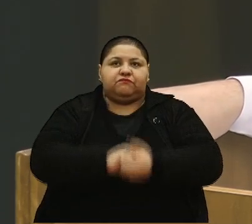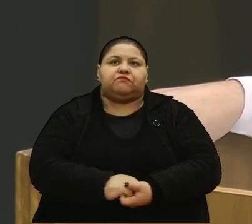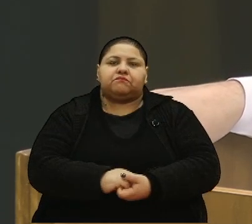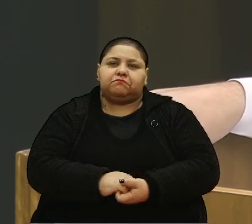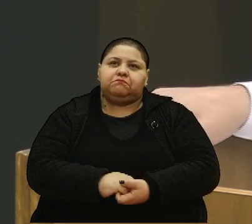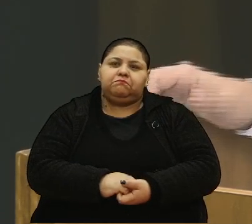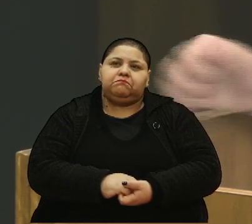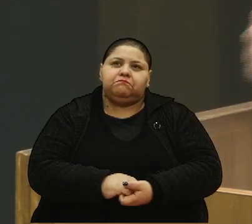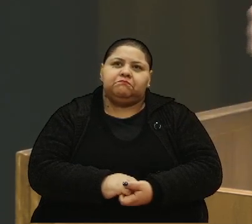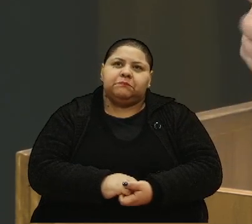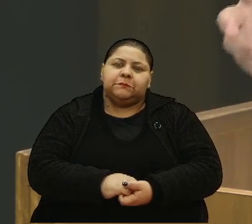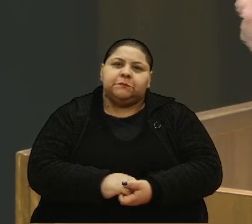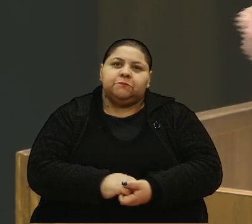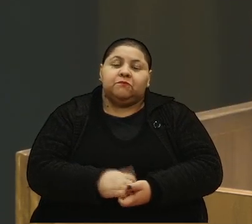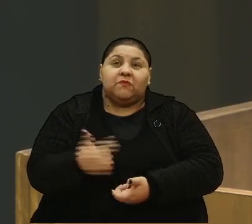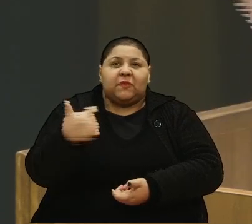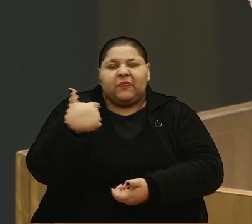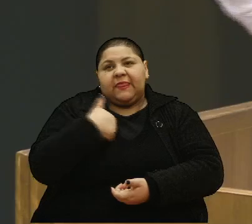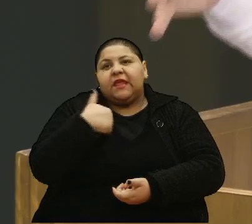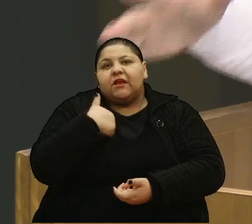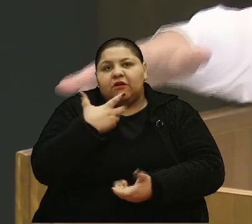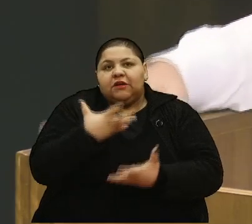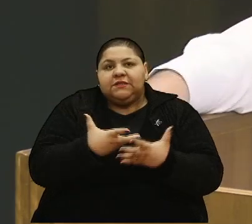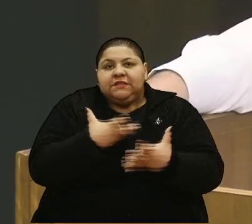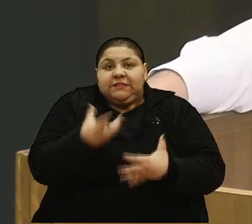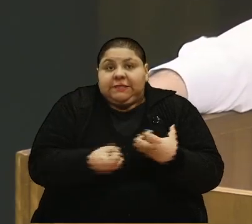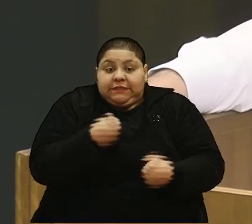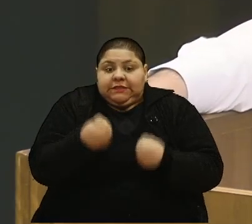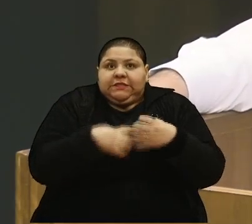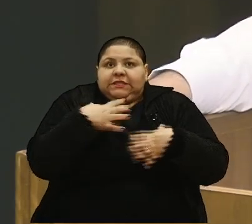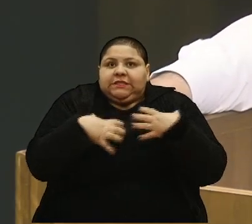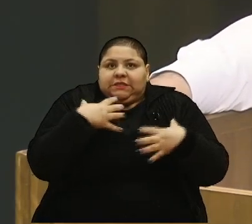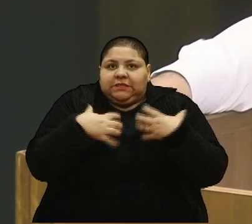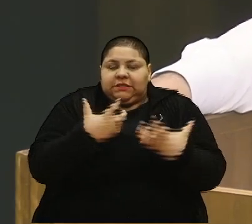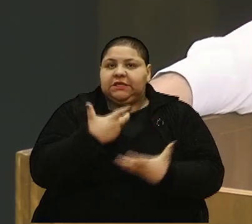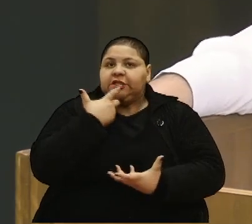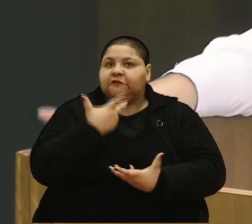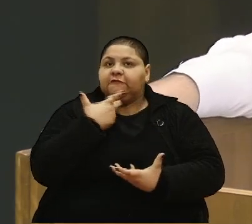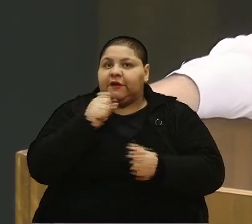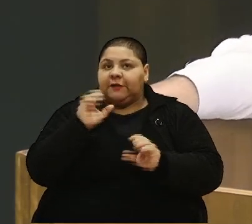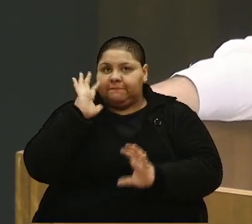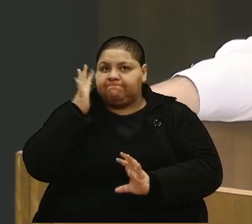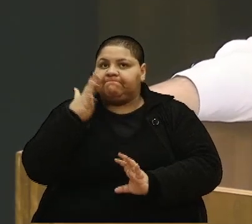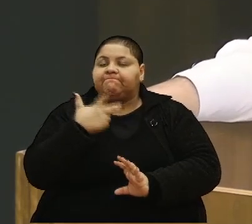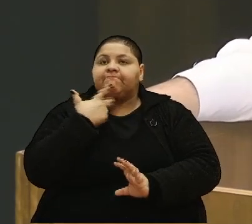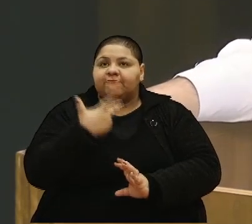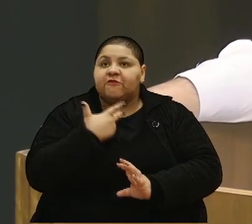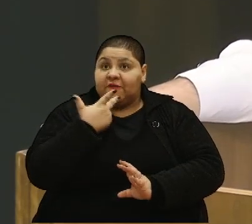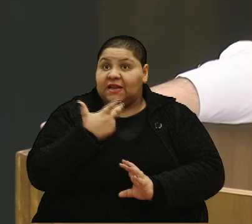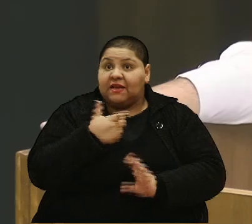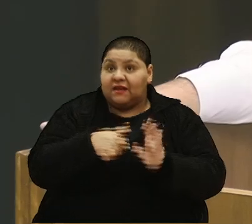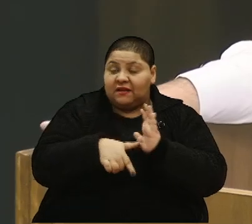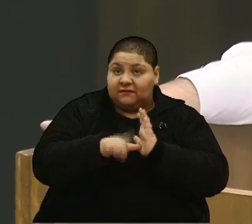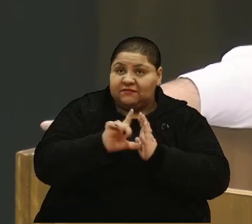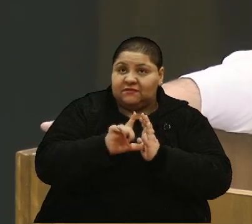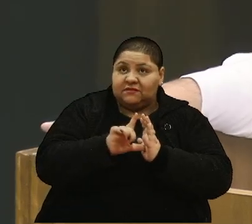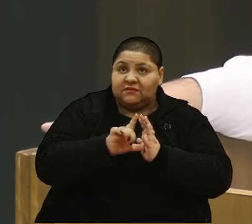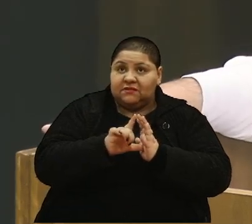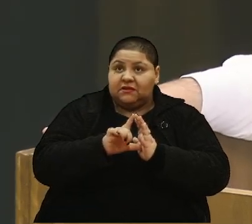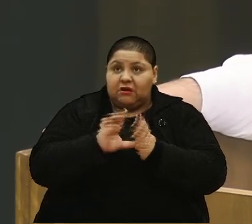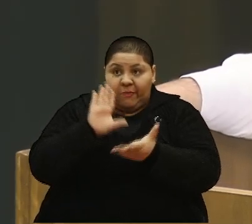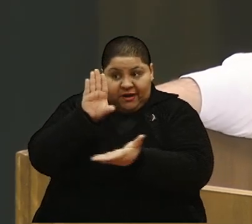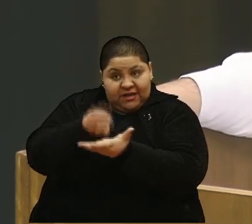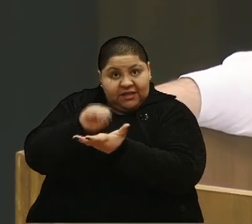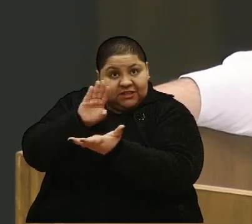eu me ferve o sangue quando a gente passa por essa situação. Eu disse recentemente, para deixar nos anais